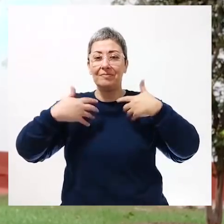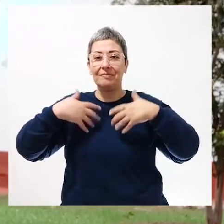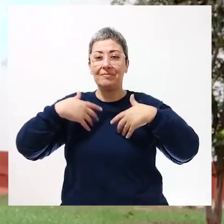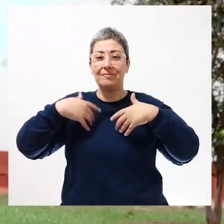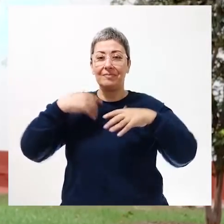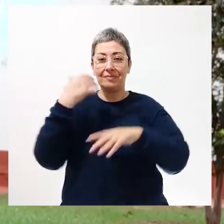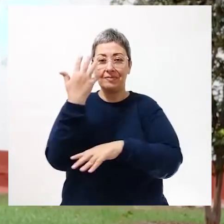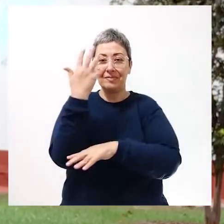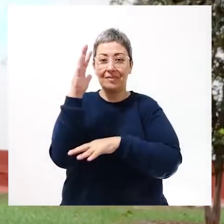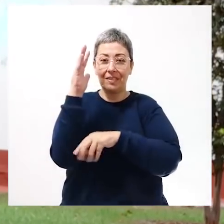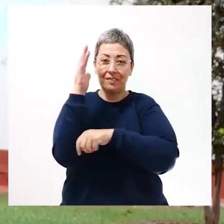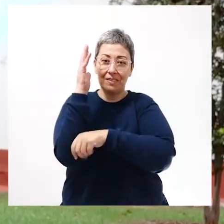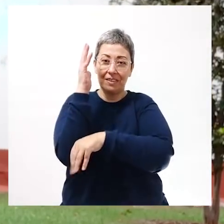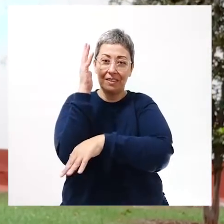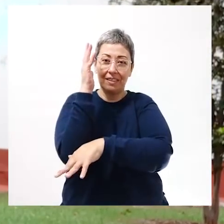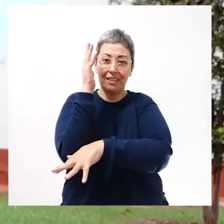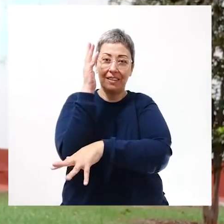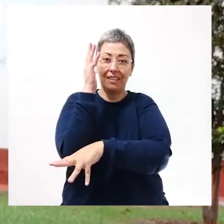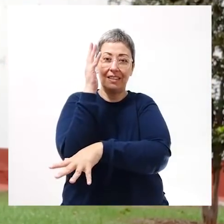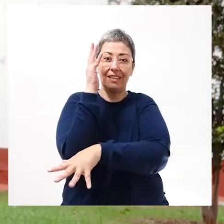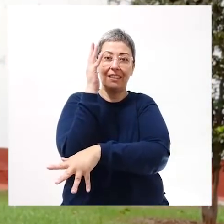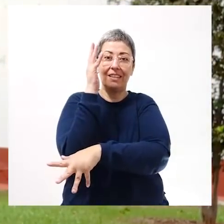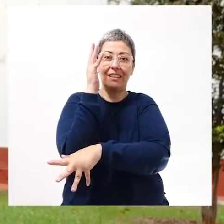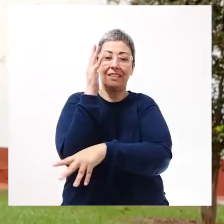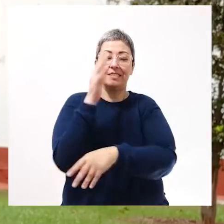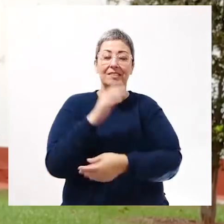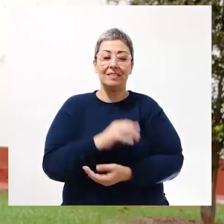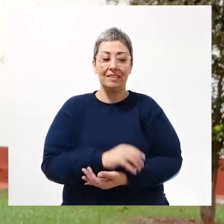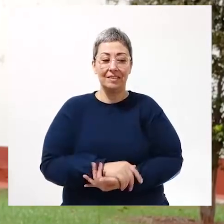alegria das raízes.